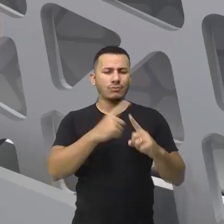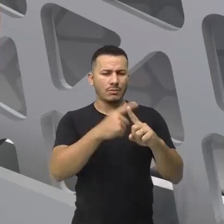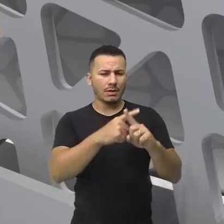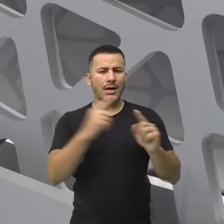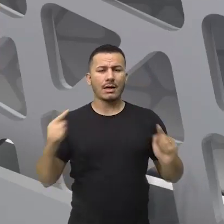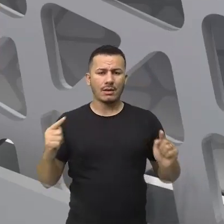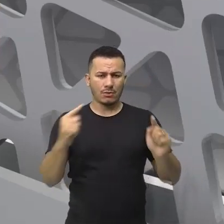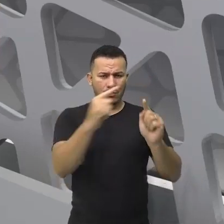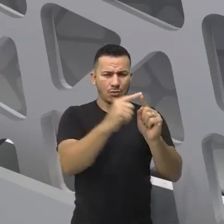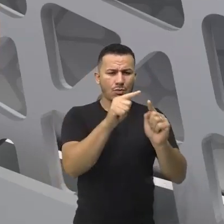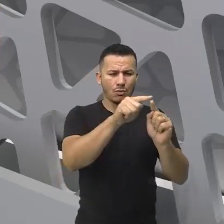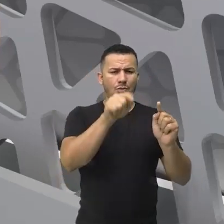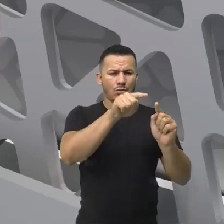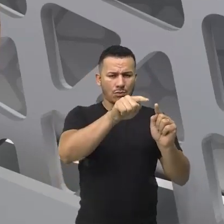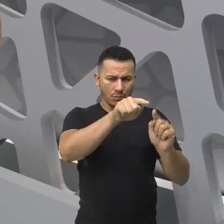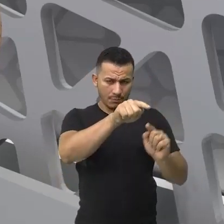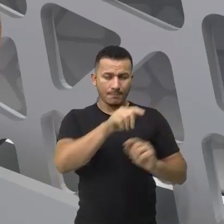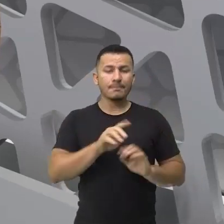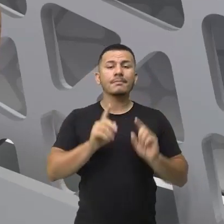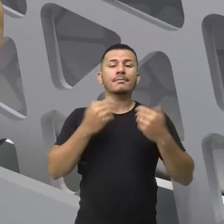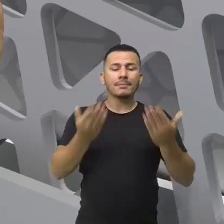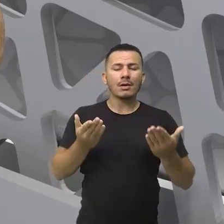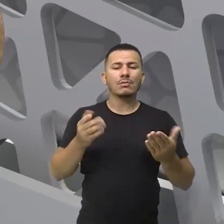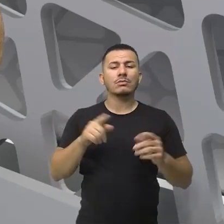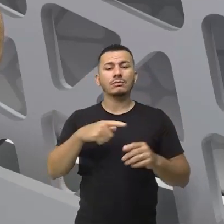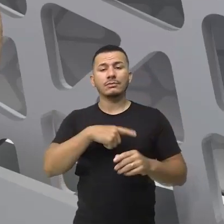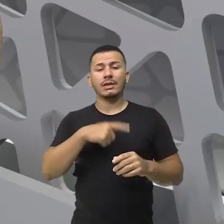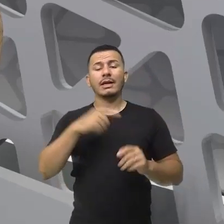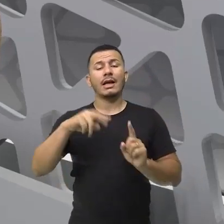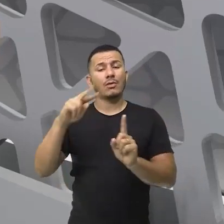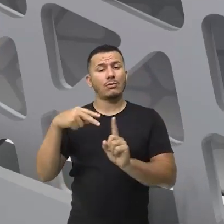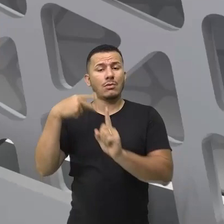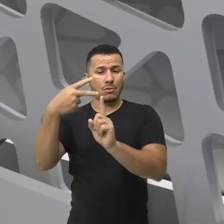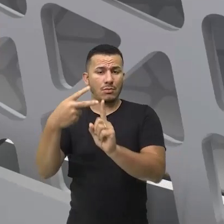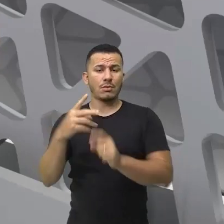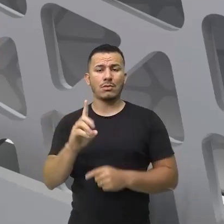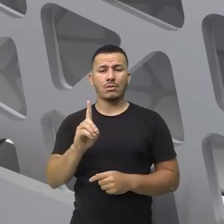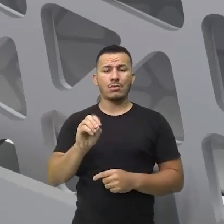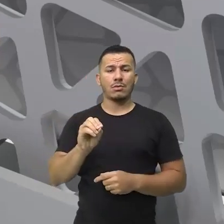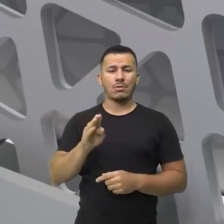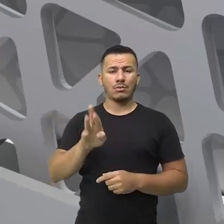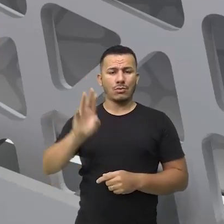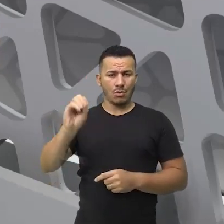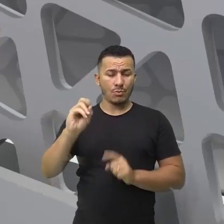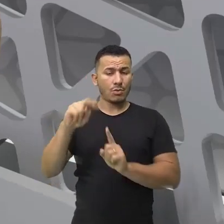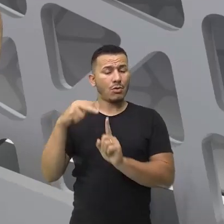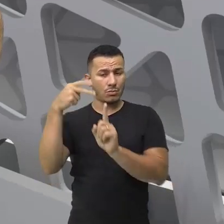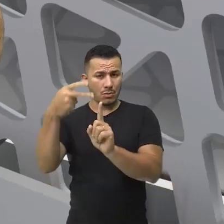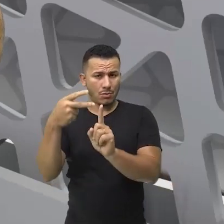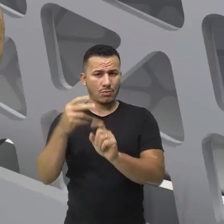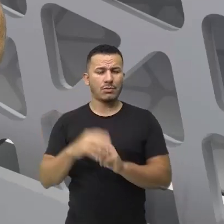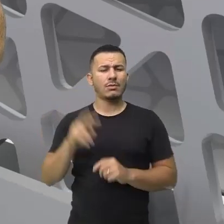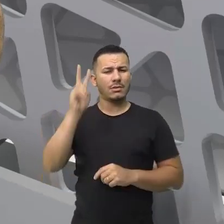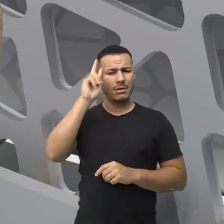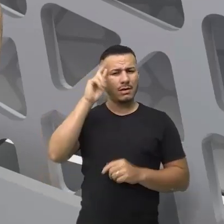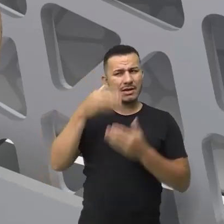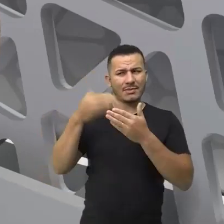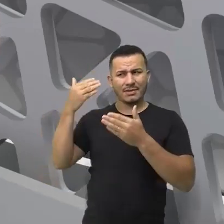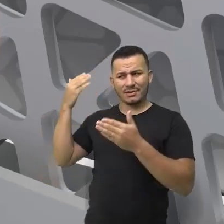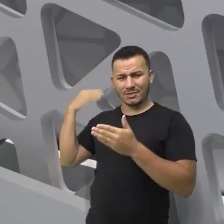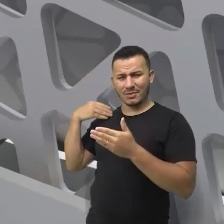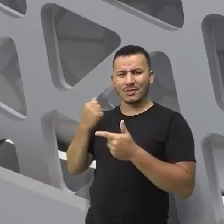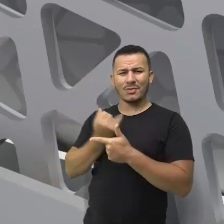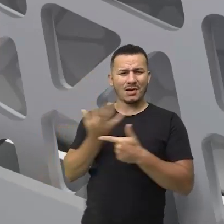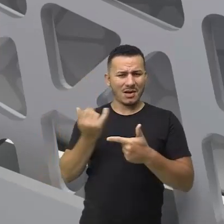bom? Multiplicar as coordenadas dos vértices do polígono. Beleza? Mas a questão fala a questão de dizer que tem que ser o